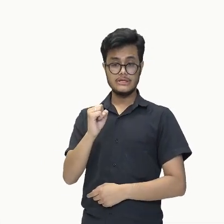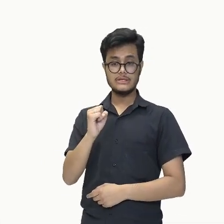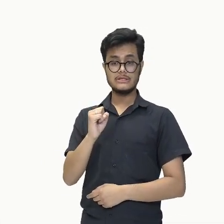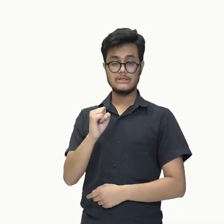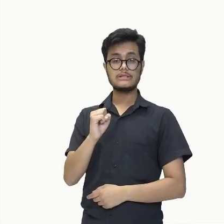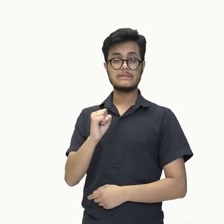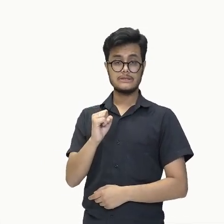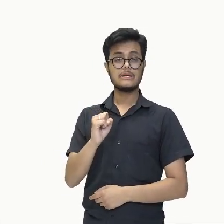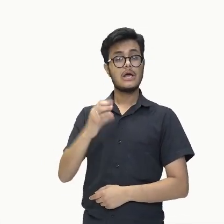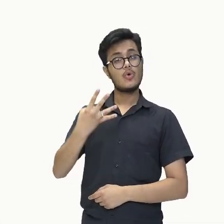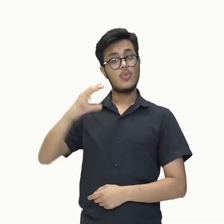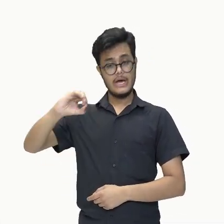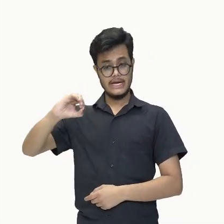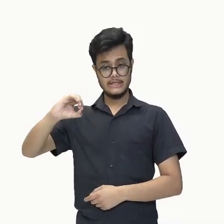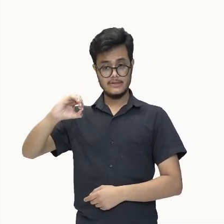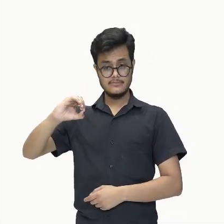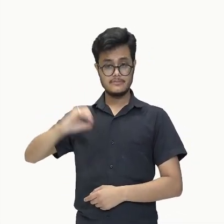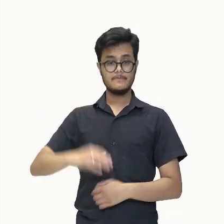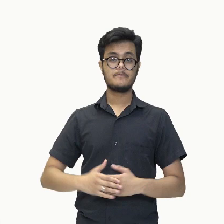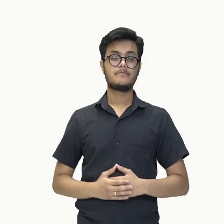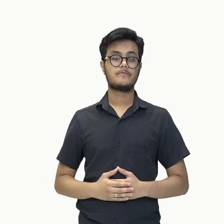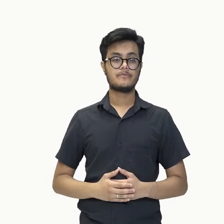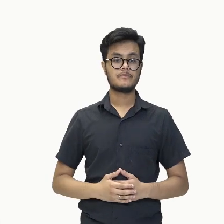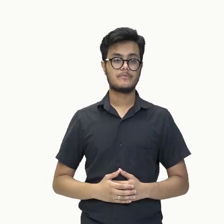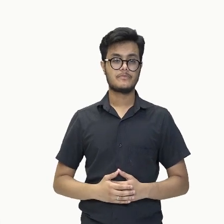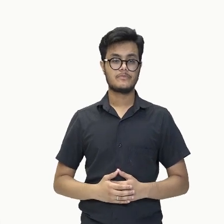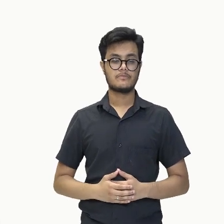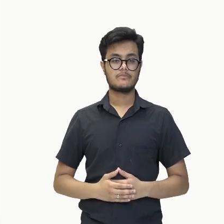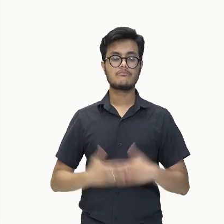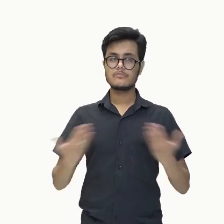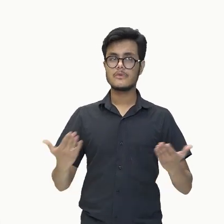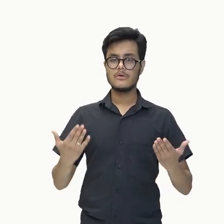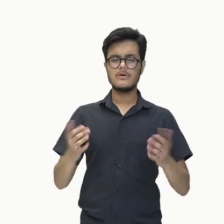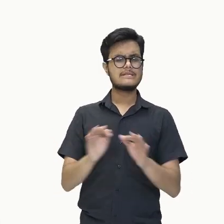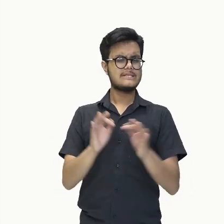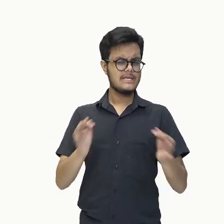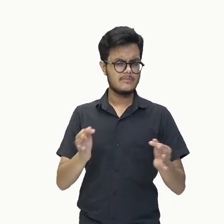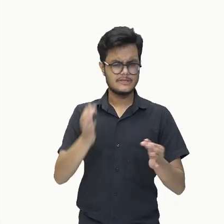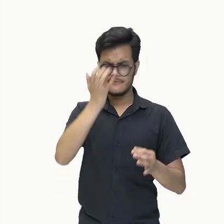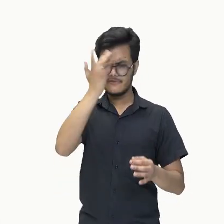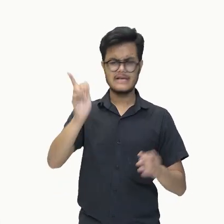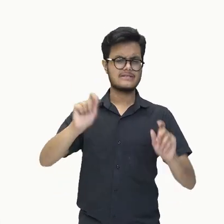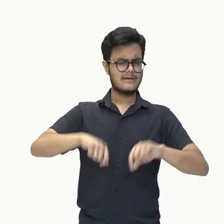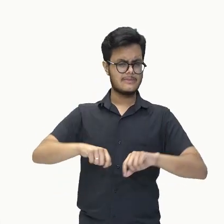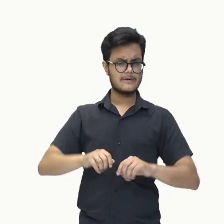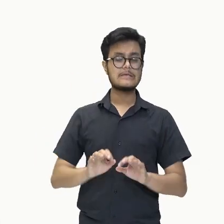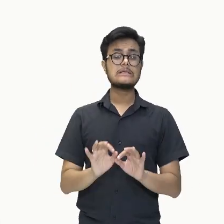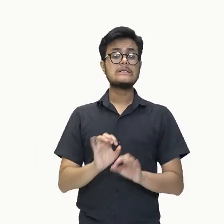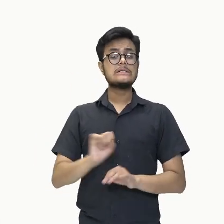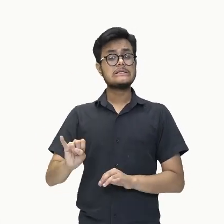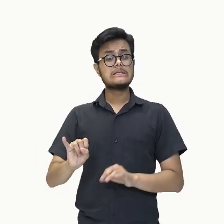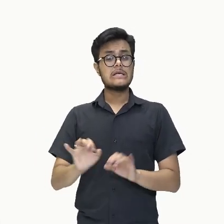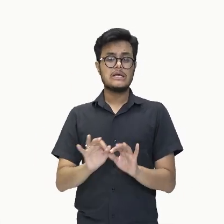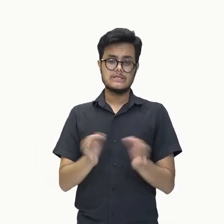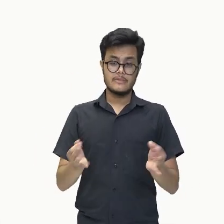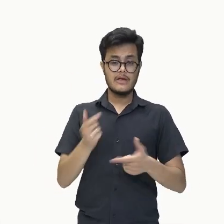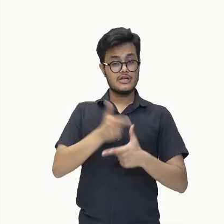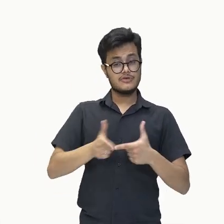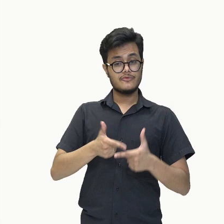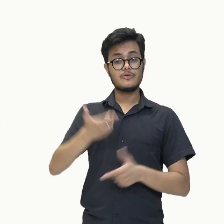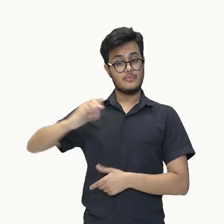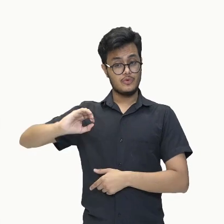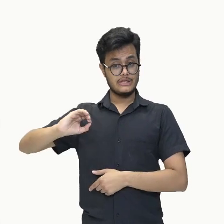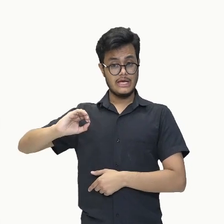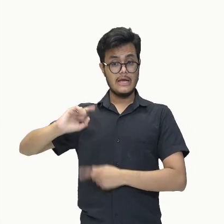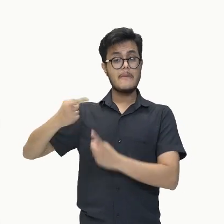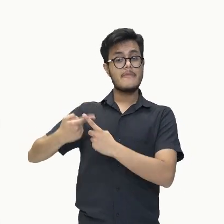8, que vai dar 40. Olha só como é que é prático fazer isso daqui. Se eu simplificar aqui, dividir por 10 e multiplicar o outro por